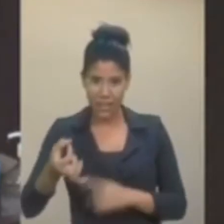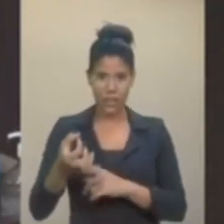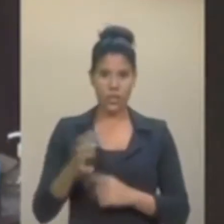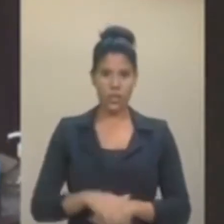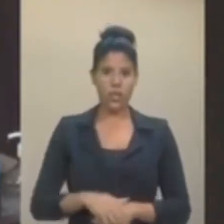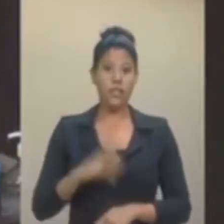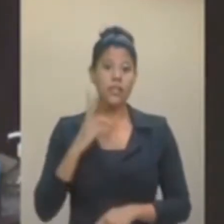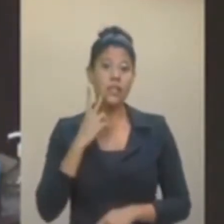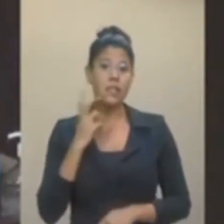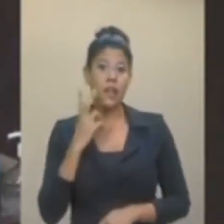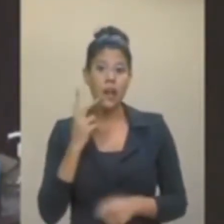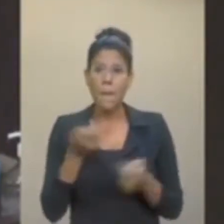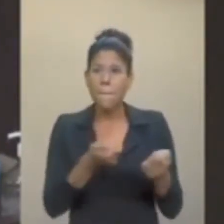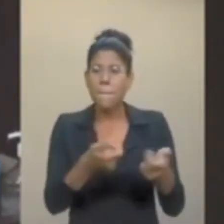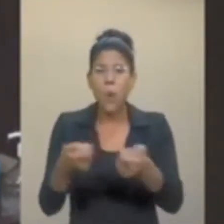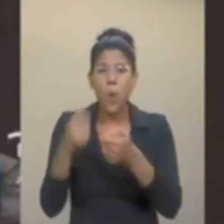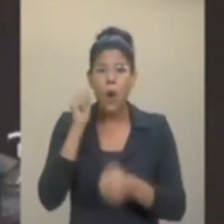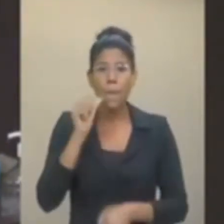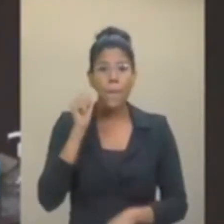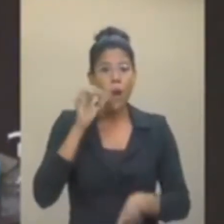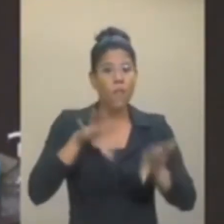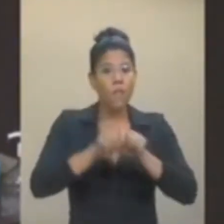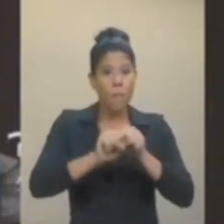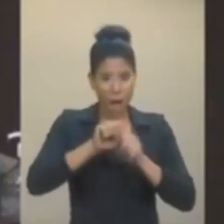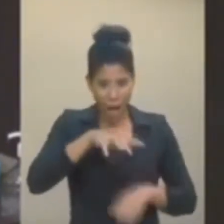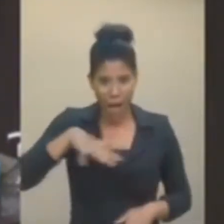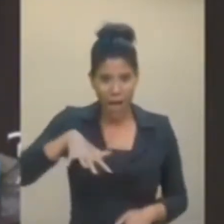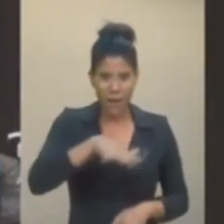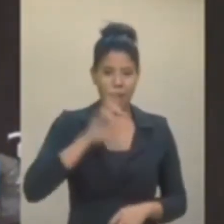poucas mulheres advogadas, ela